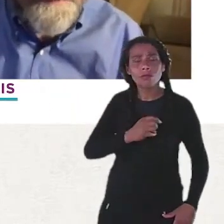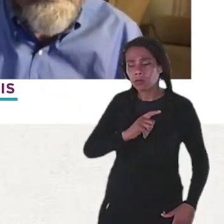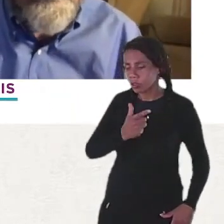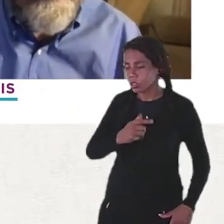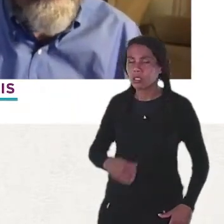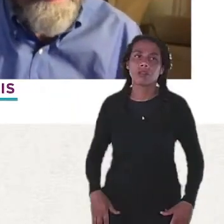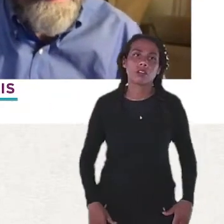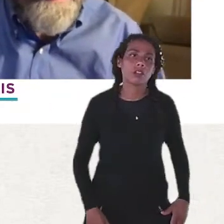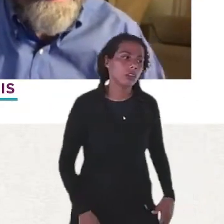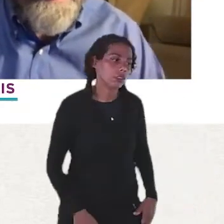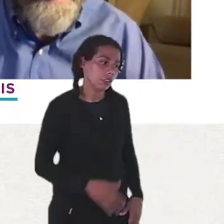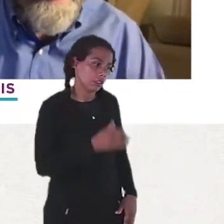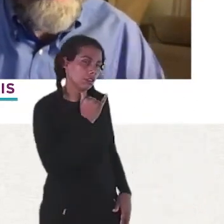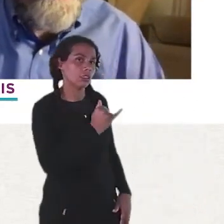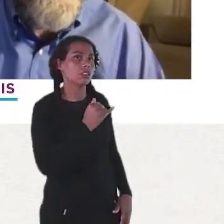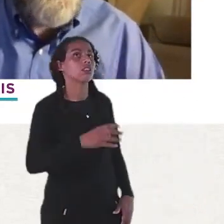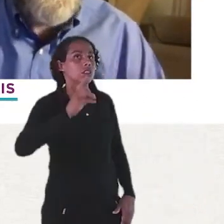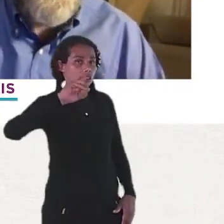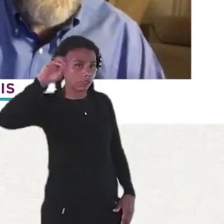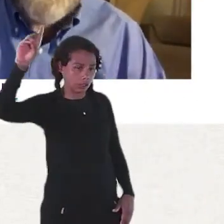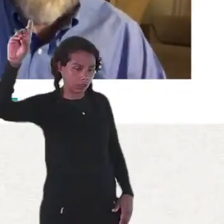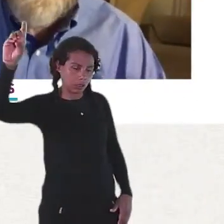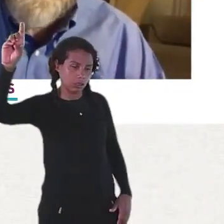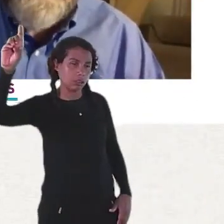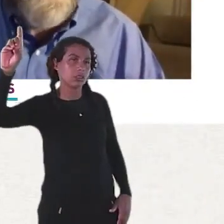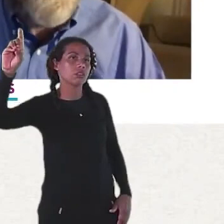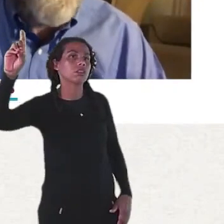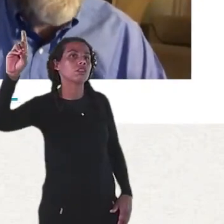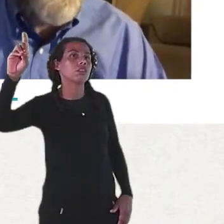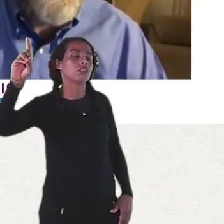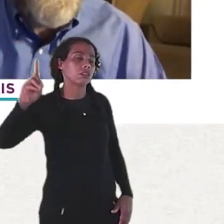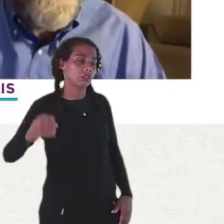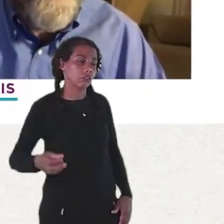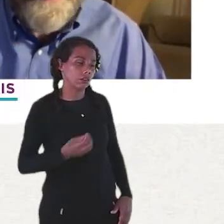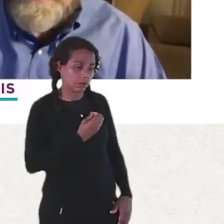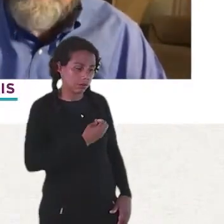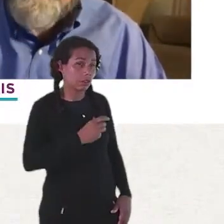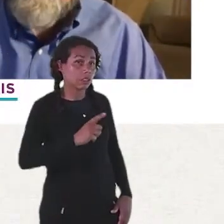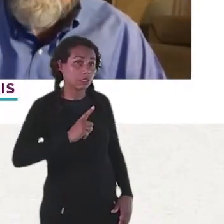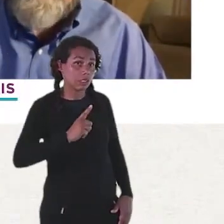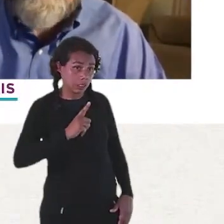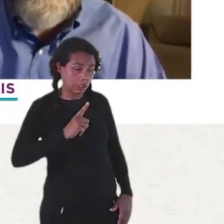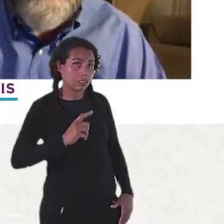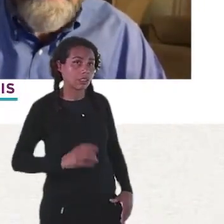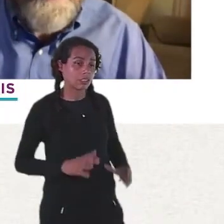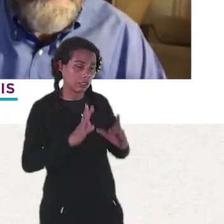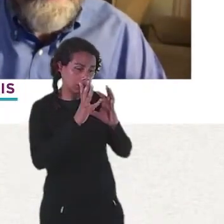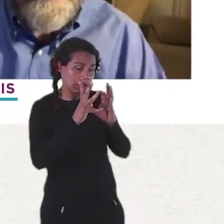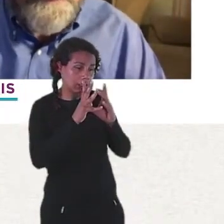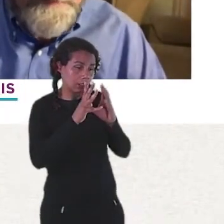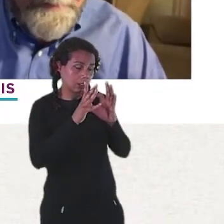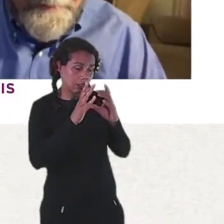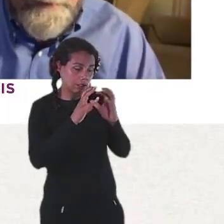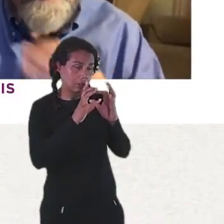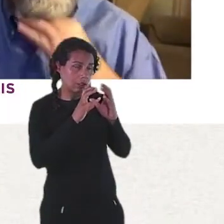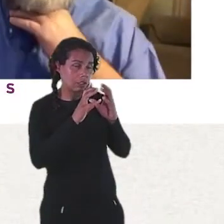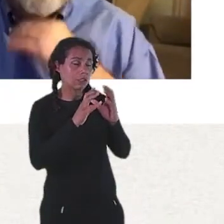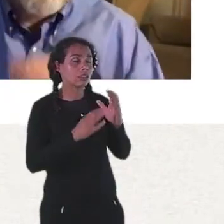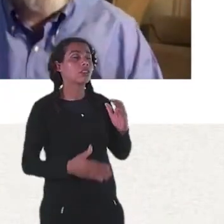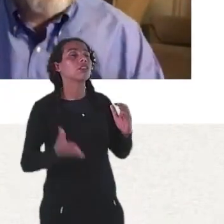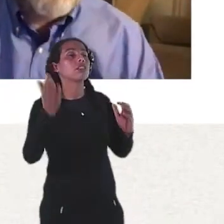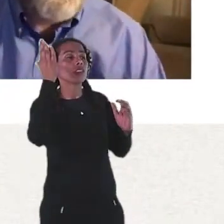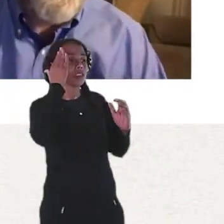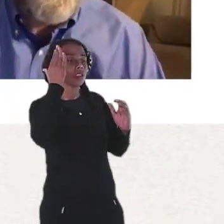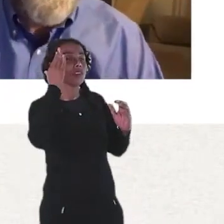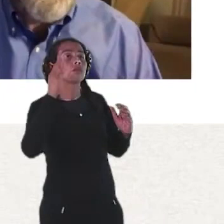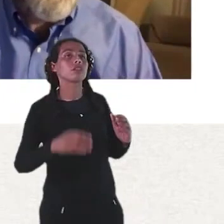ele existe, né? E eu estava lendo outro dia, acho que você vai ter uma surpresa. Outro dia eu estava lendo, terminei de ler, inclusive,